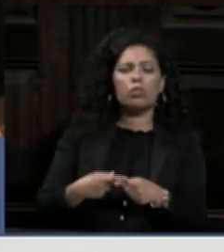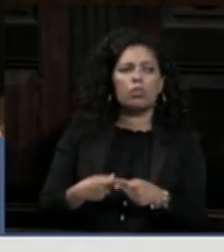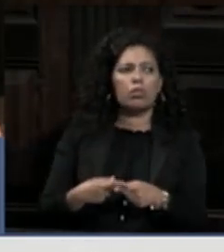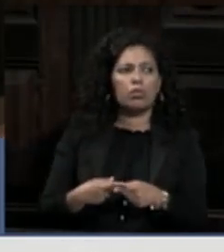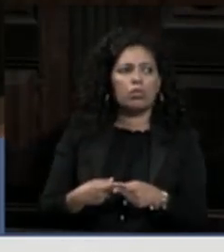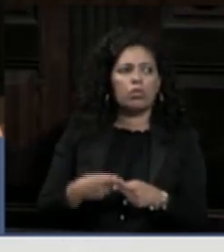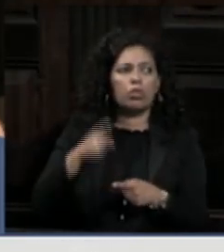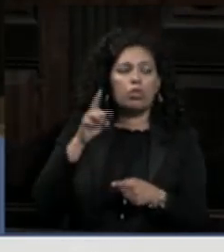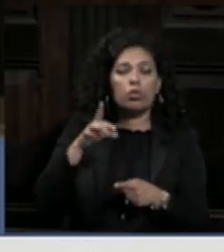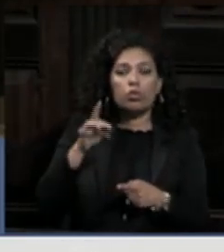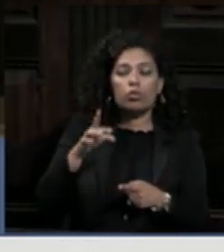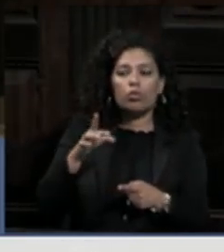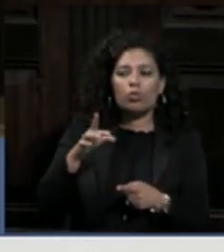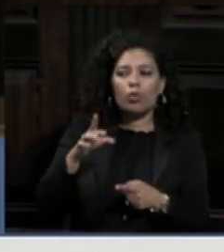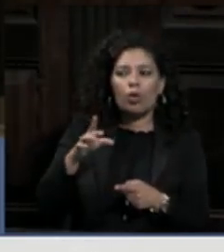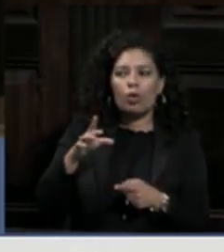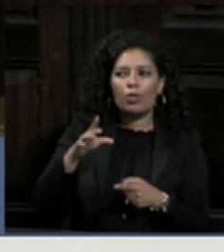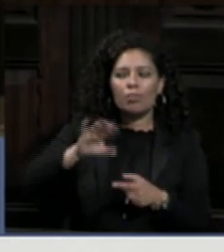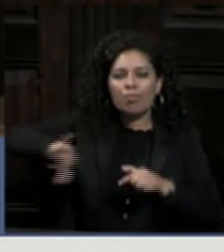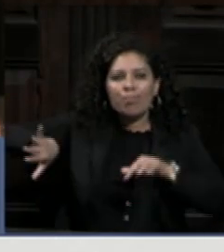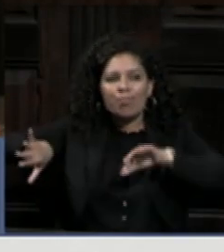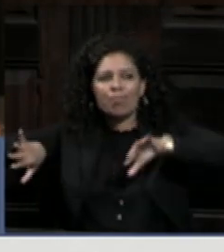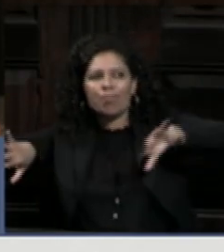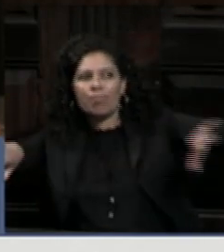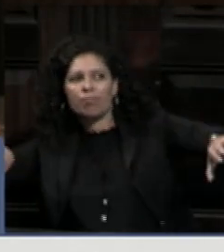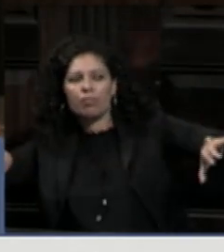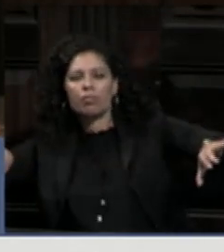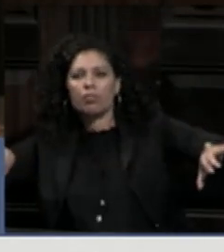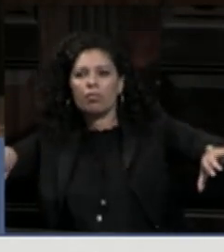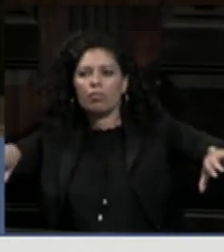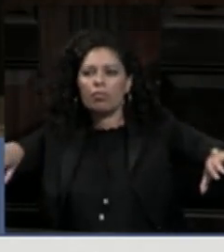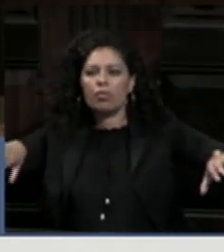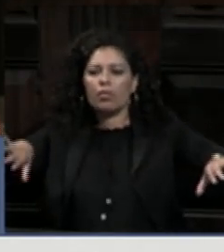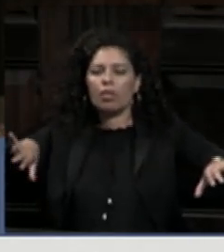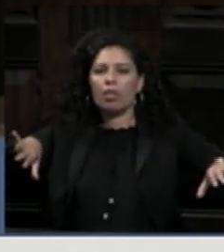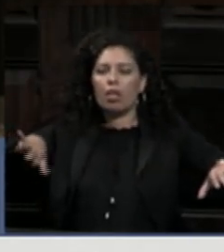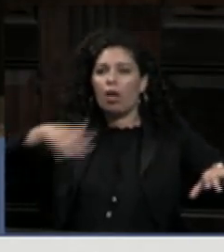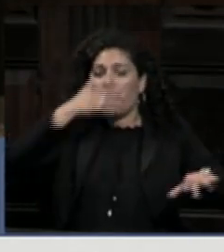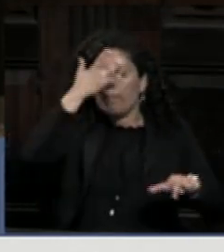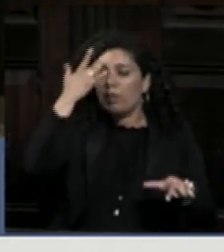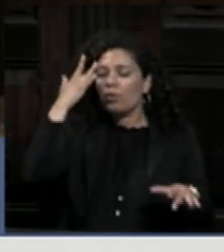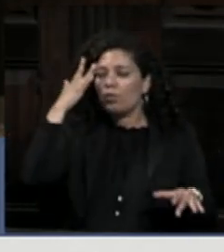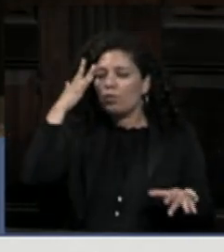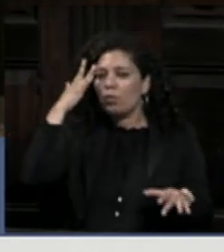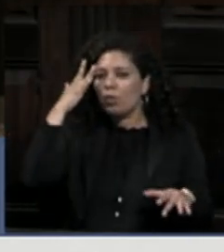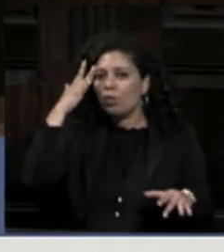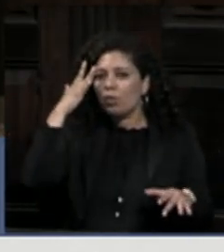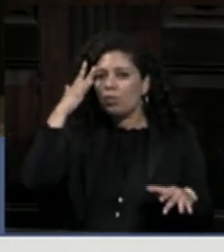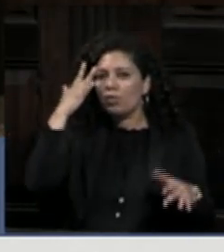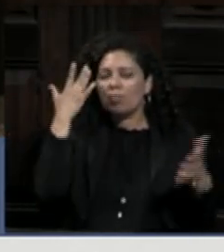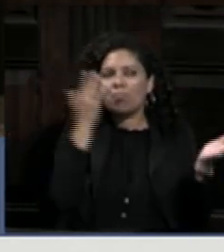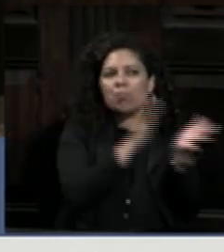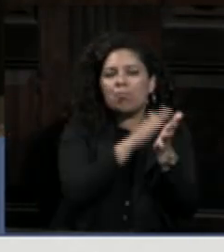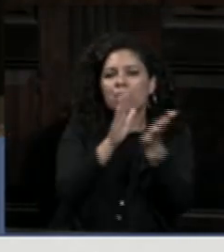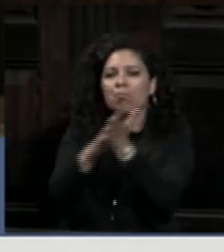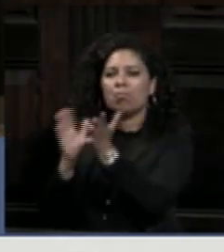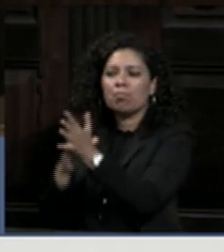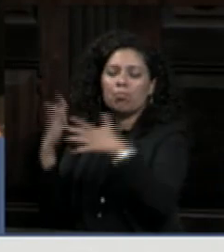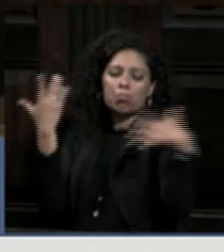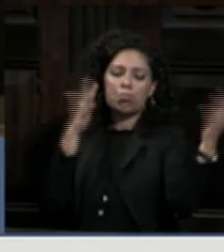os extremos é que conseguem o aplauso da mídia